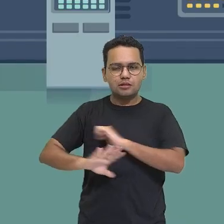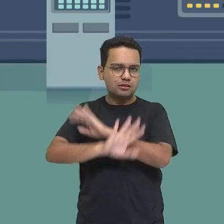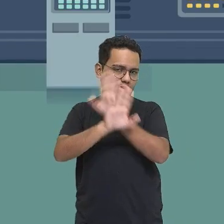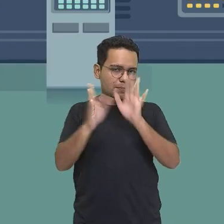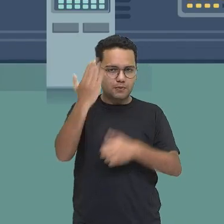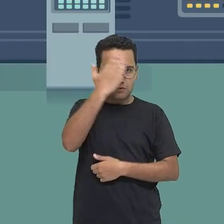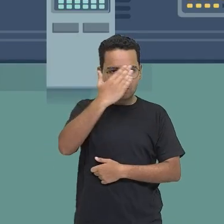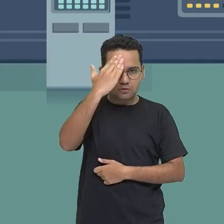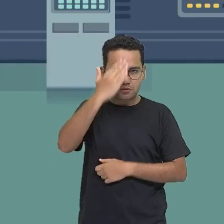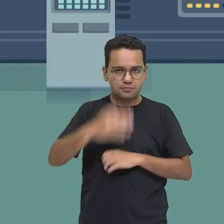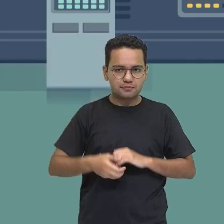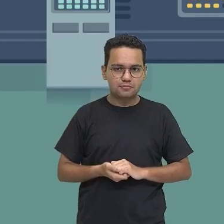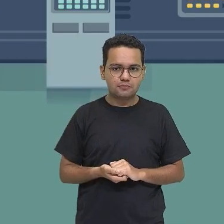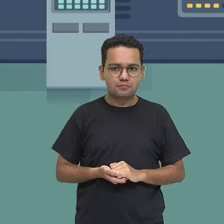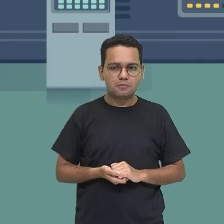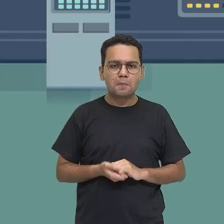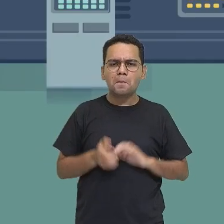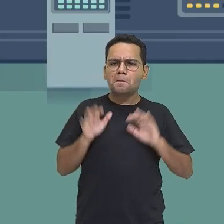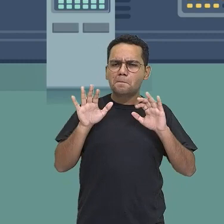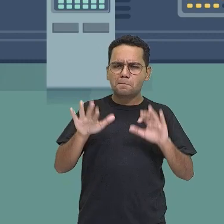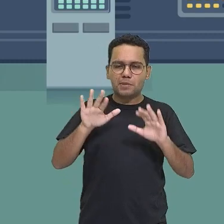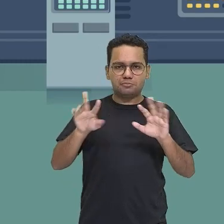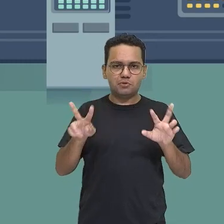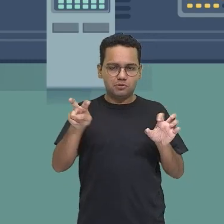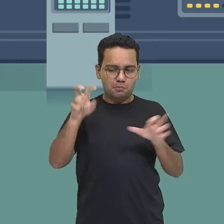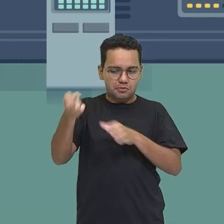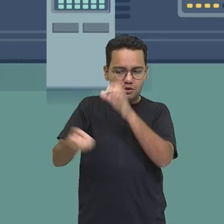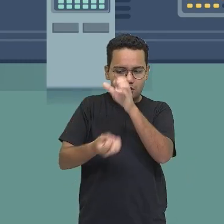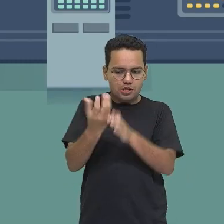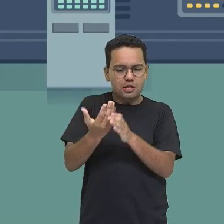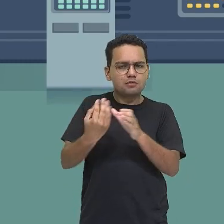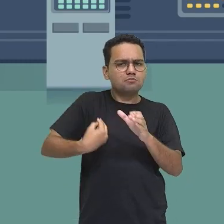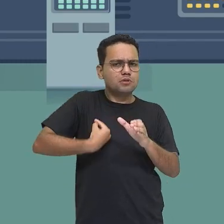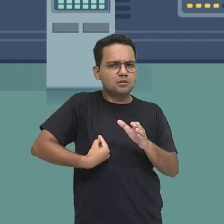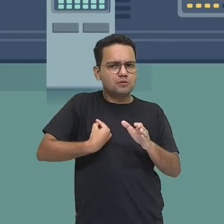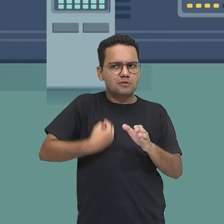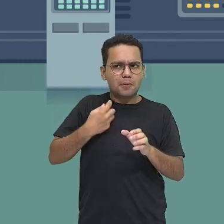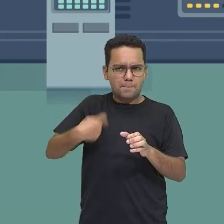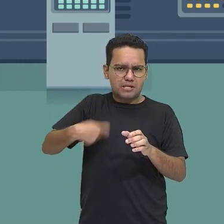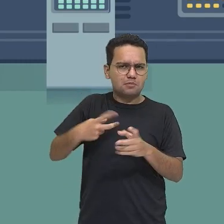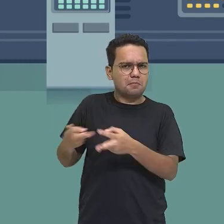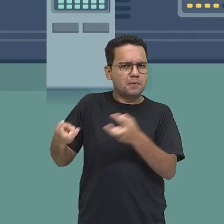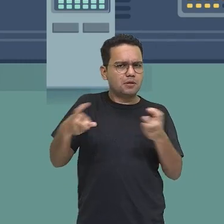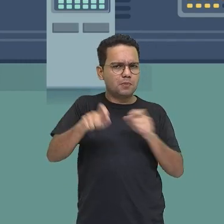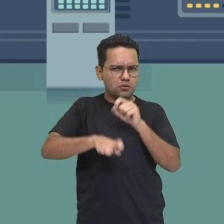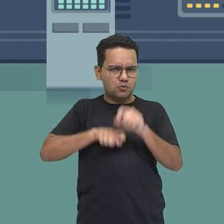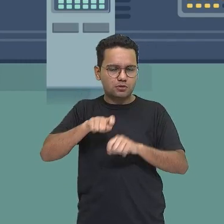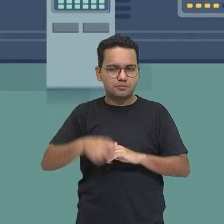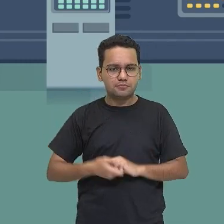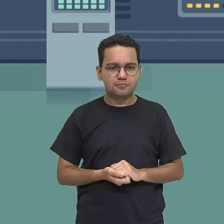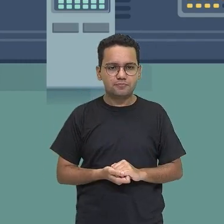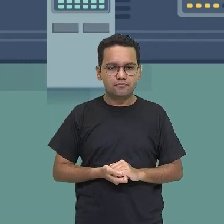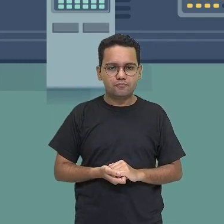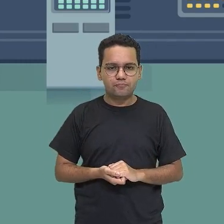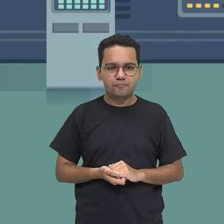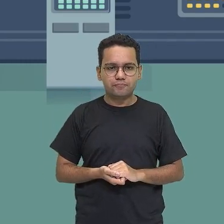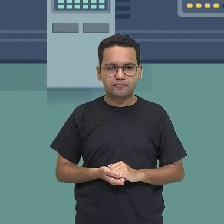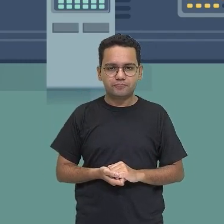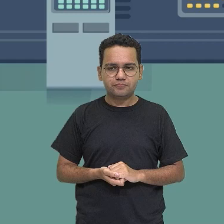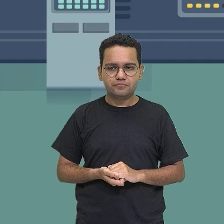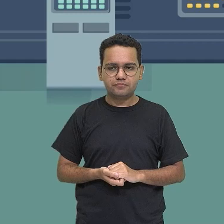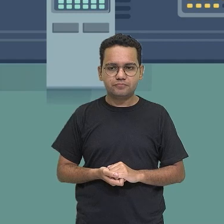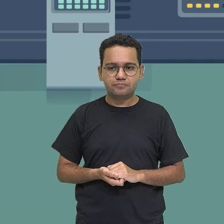se fala em origem da vida, nós temos aí que perceber que existem o que falamos. Tem a